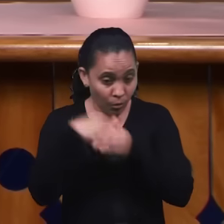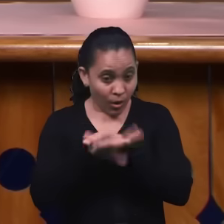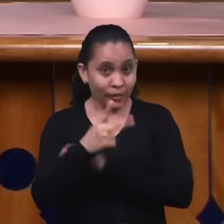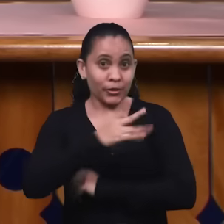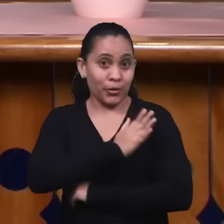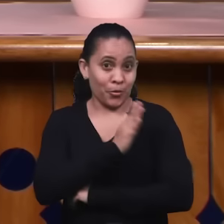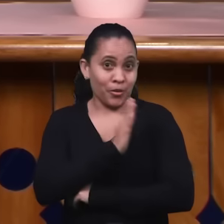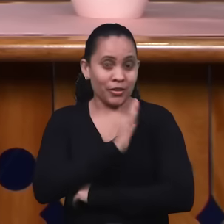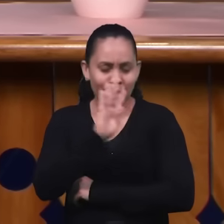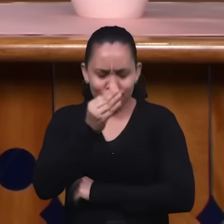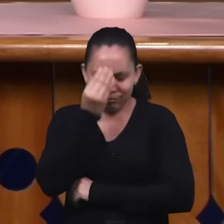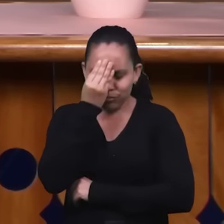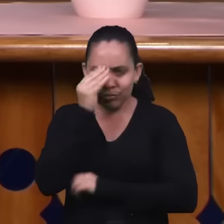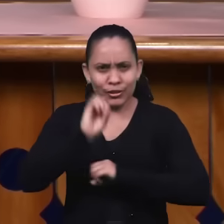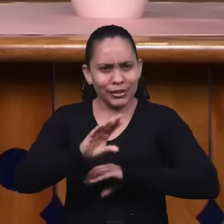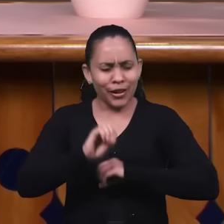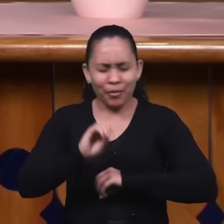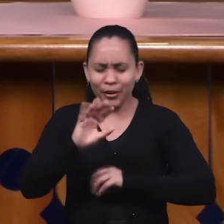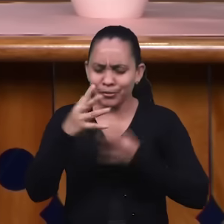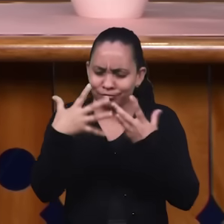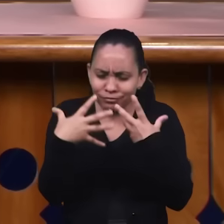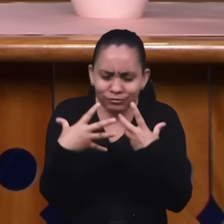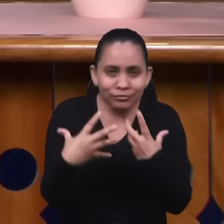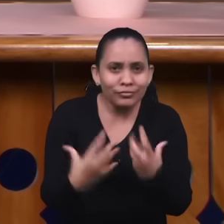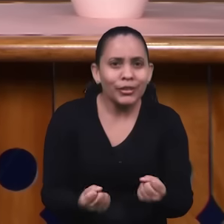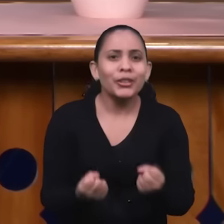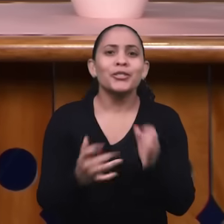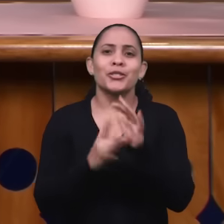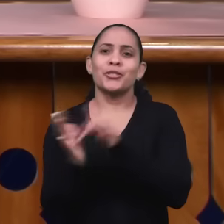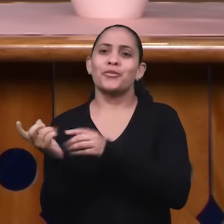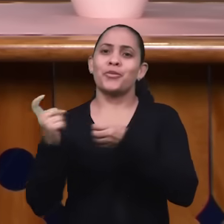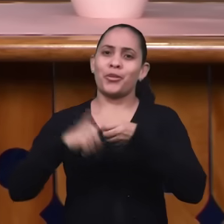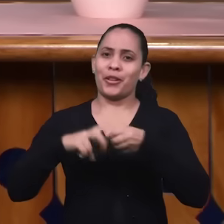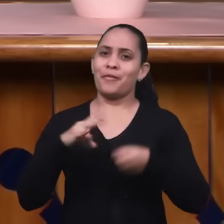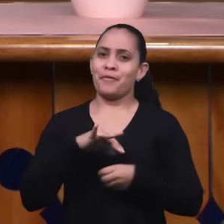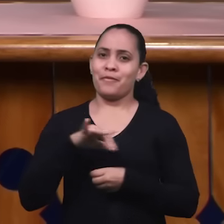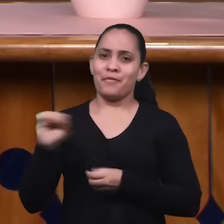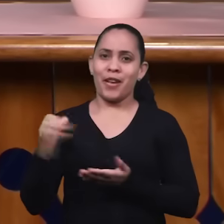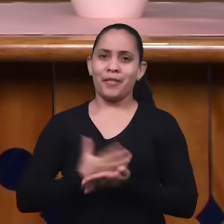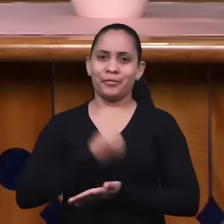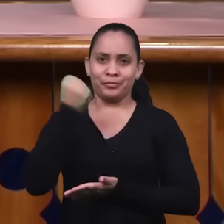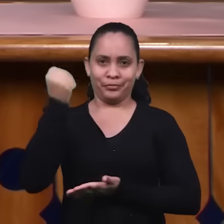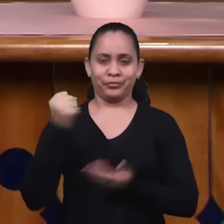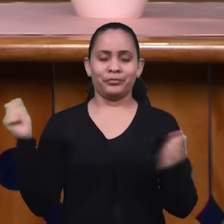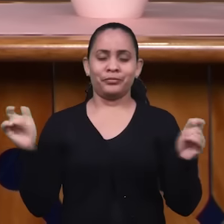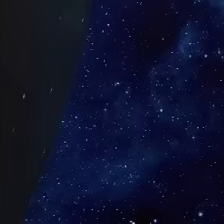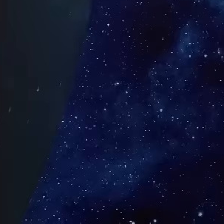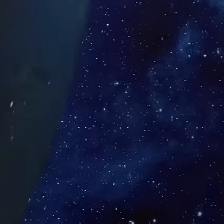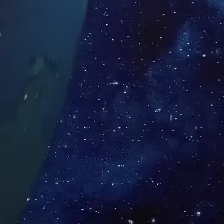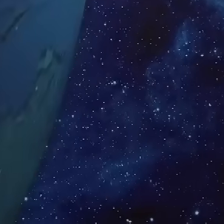retém, porque em breve Jesus vai voltar para buscar esta igreja. Louvado seja o nome do Senhor.